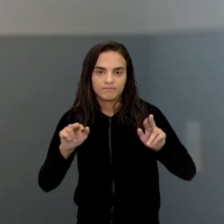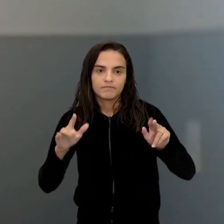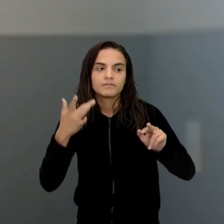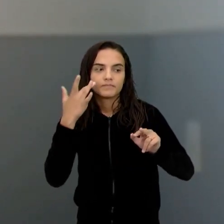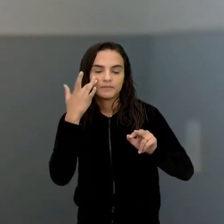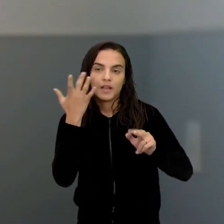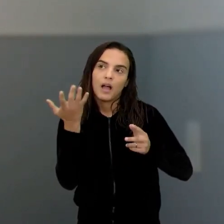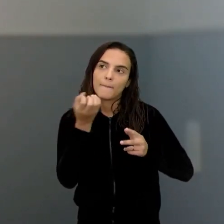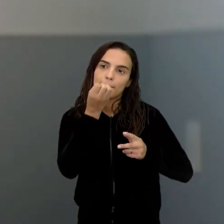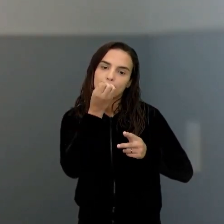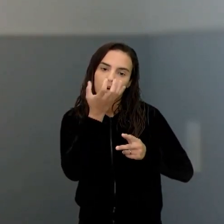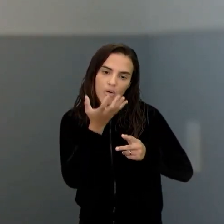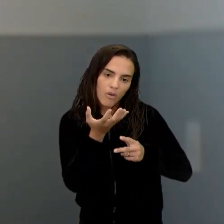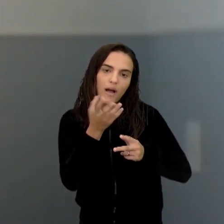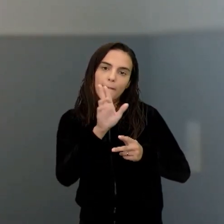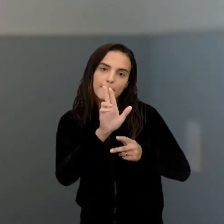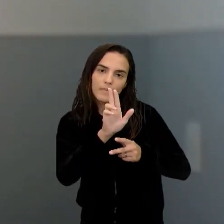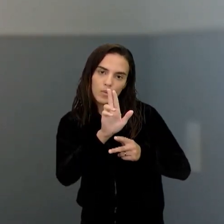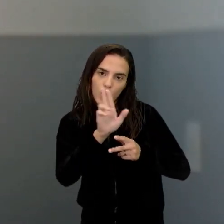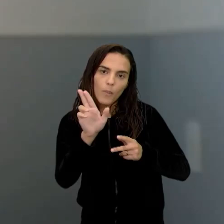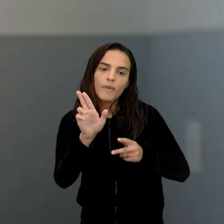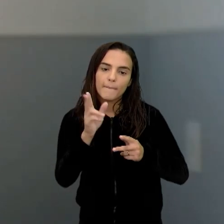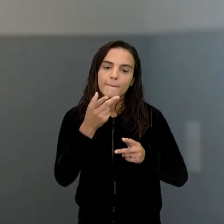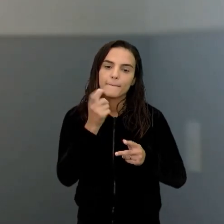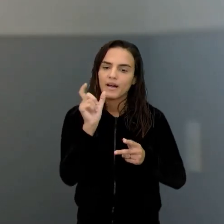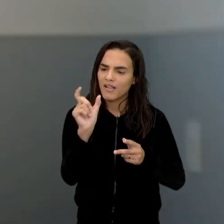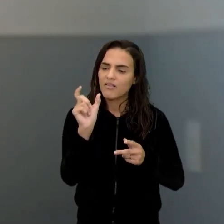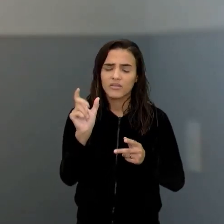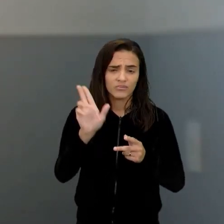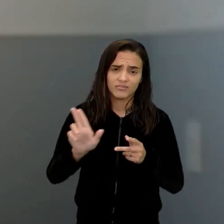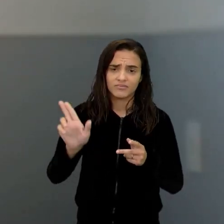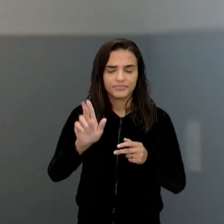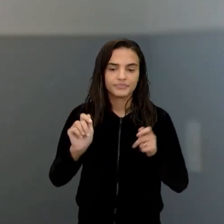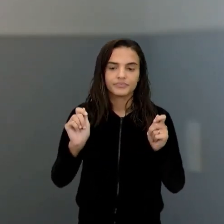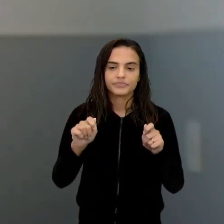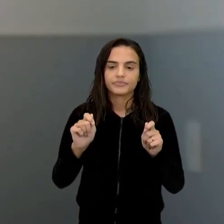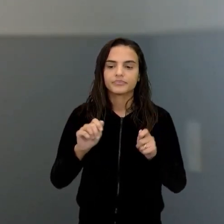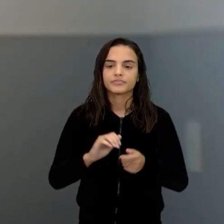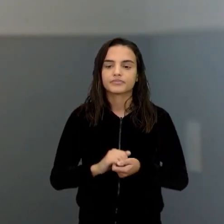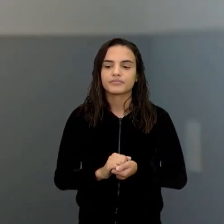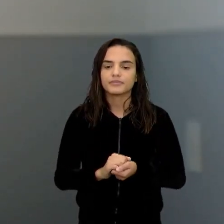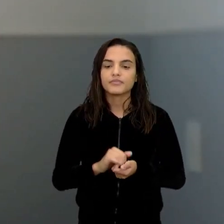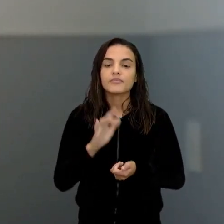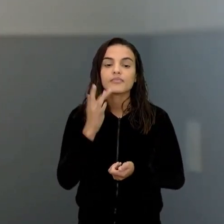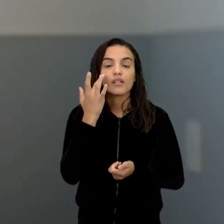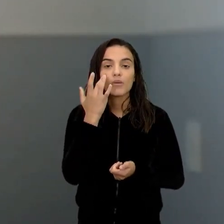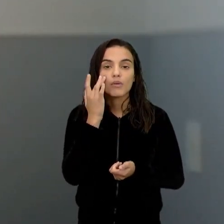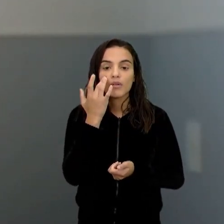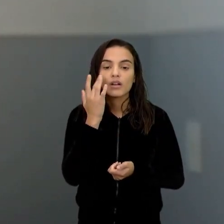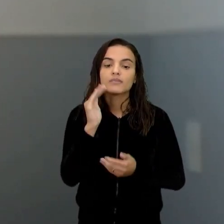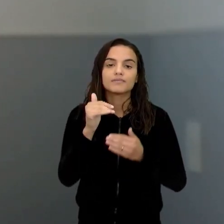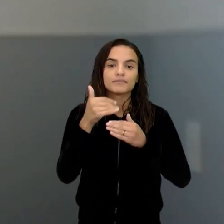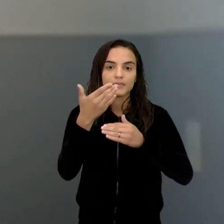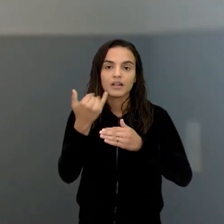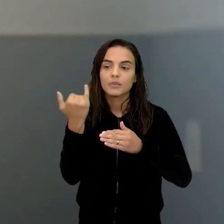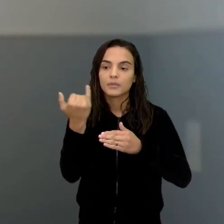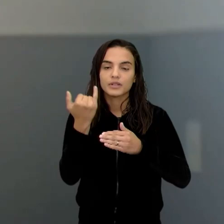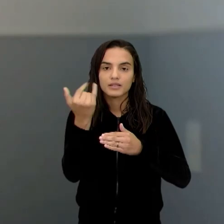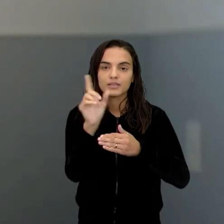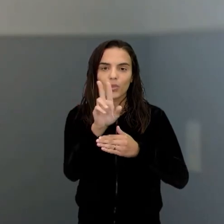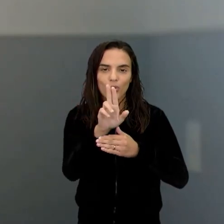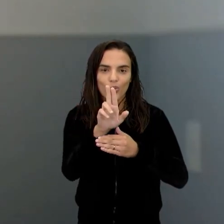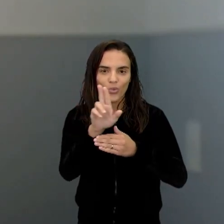mais adequado, eu acho que é a nomenclatura que deve ser utilizada. Eu acho que, além da importância da